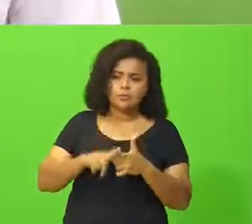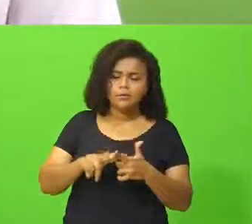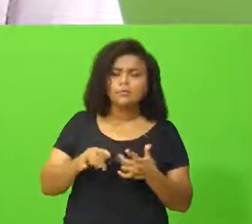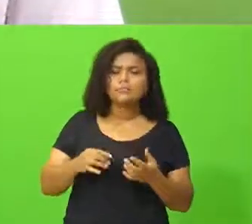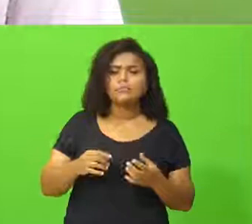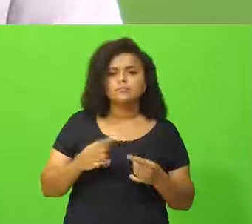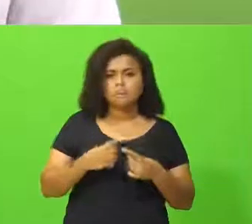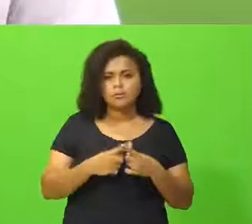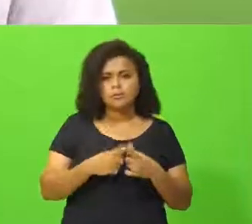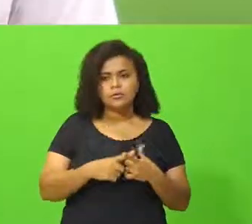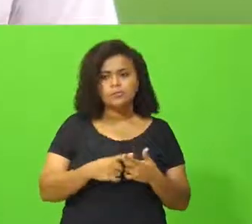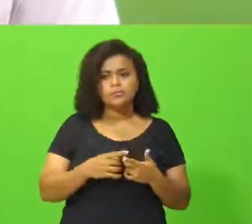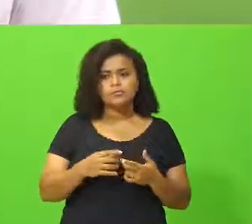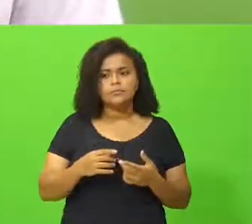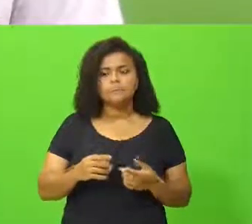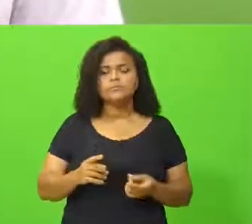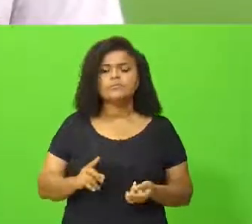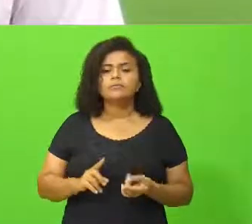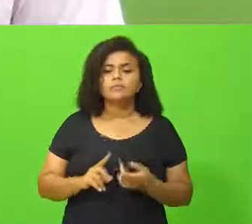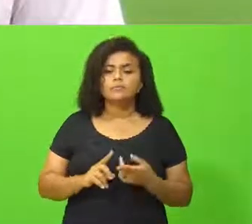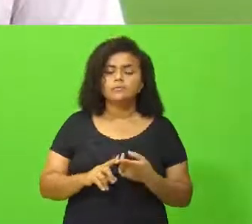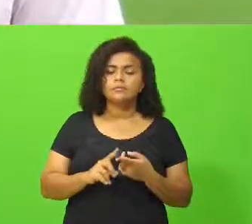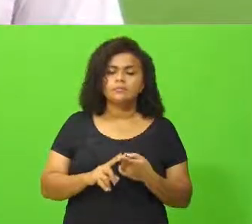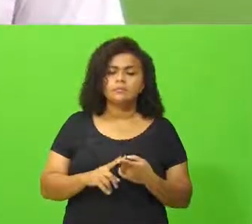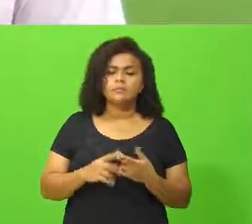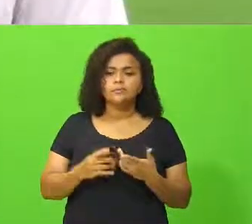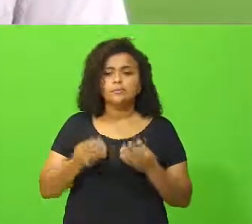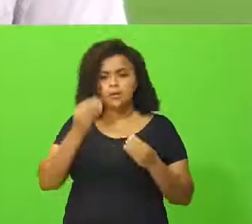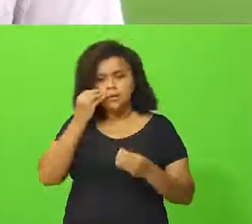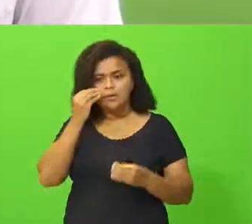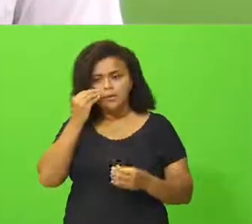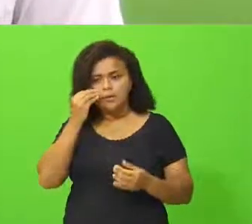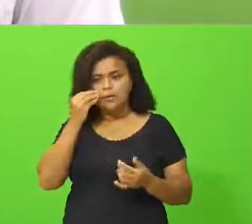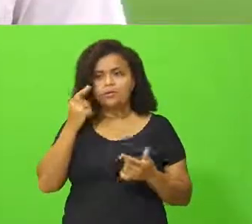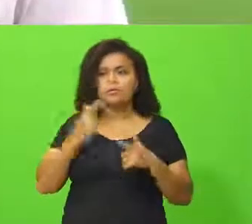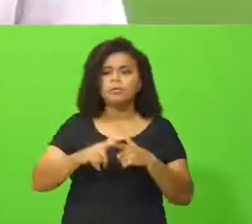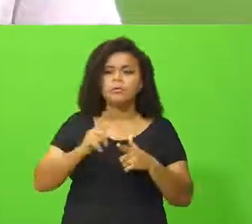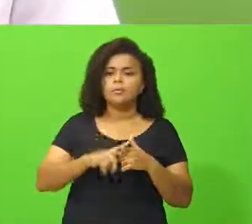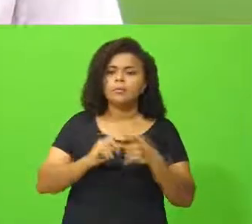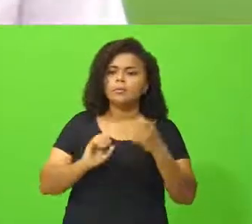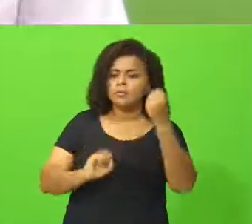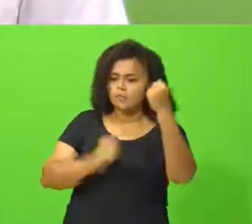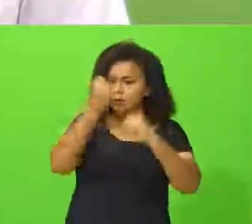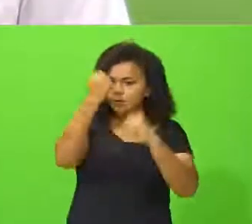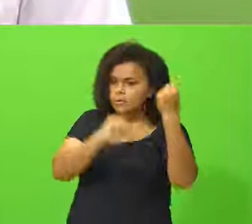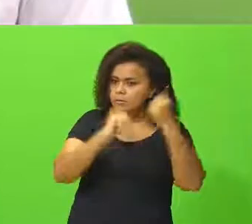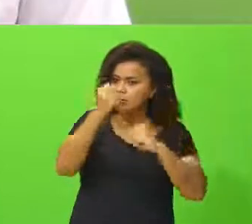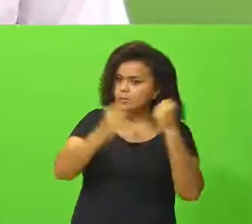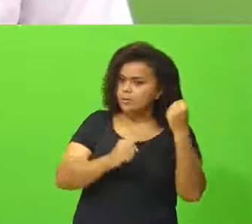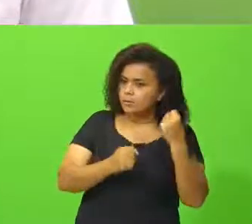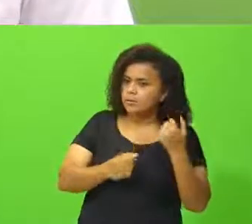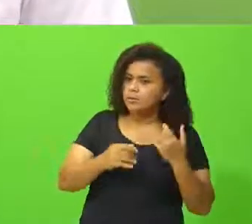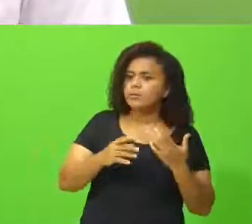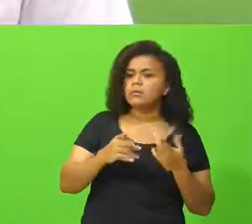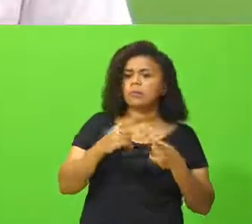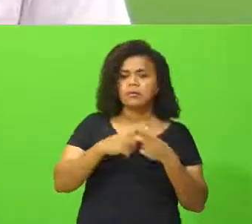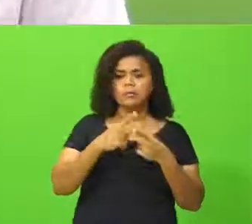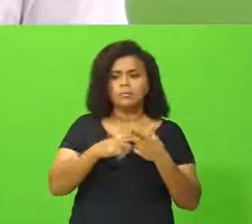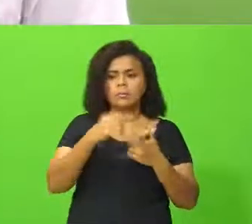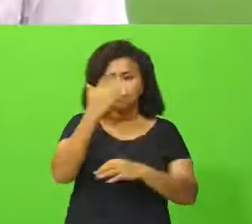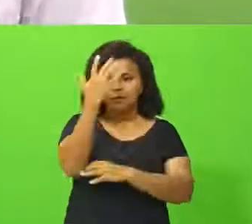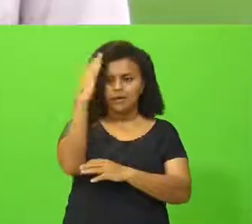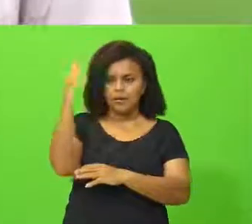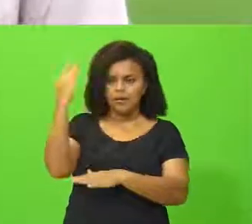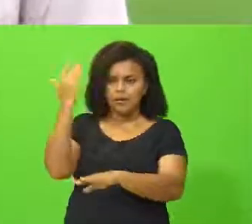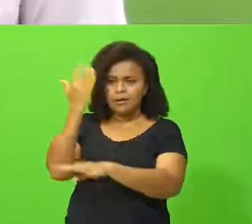exemplo, justamente a gente vai atribuir a essas situações tanto à indústria quanto às queimadas, ao